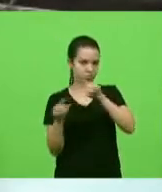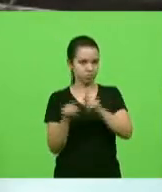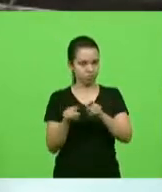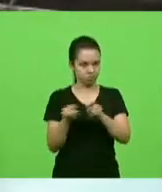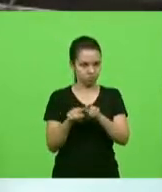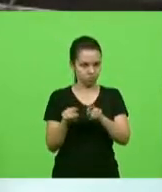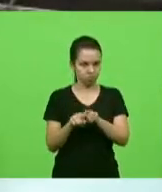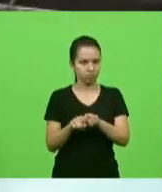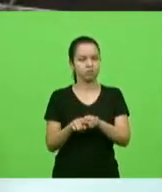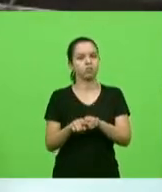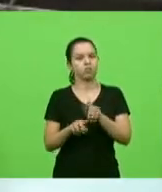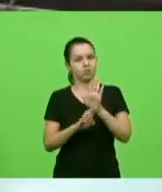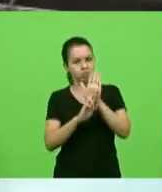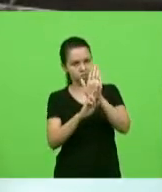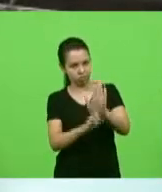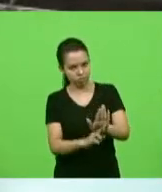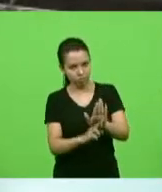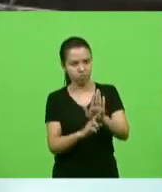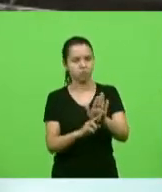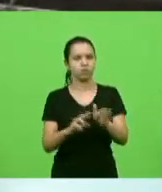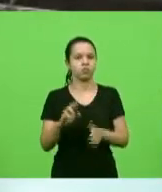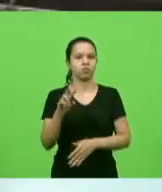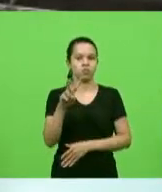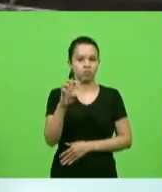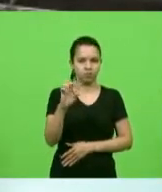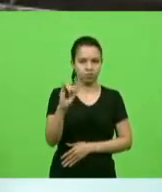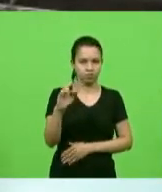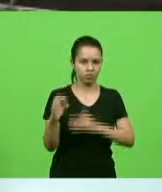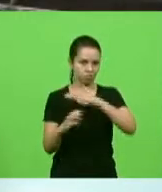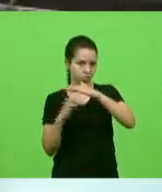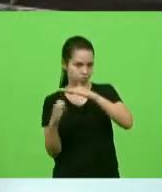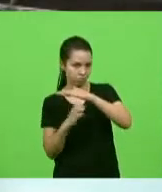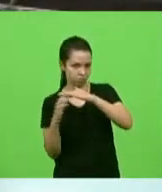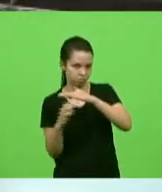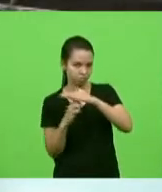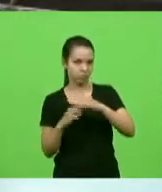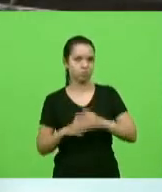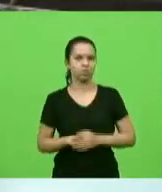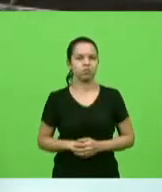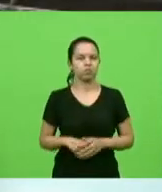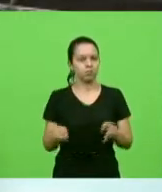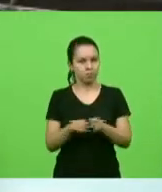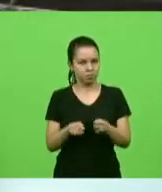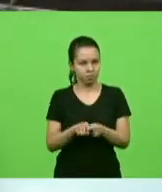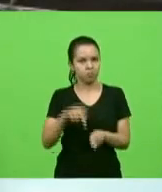Veiga Médica, Fábio Gualcho, o advogado Leandro Adriano de Barros, além de Pedro